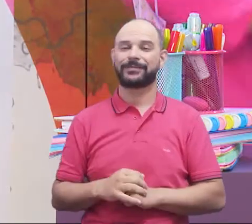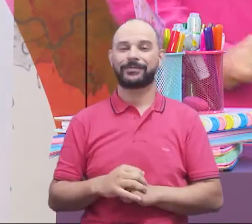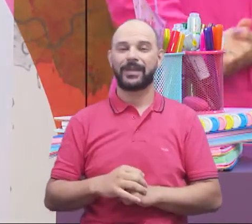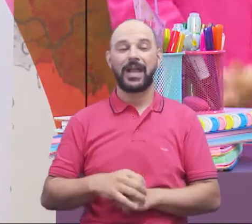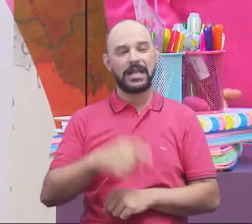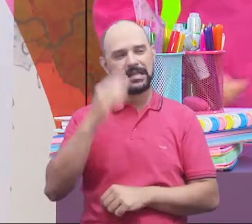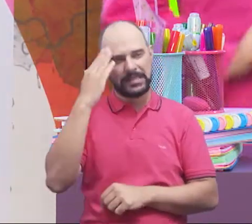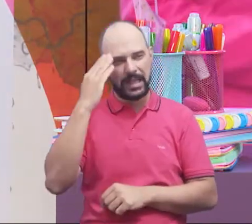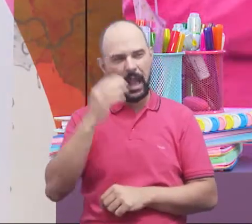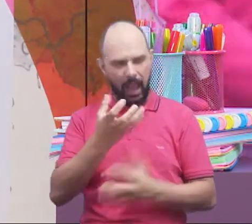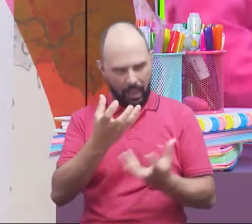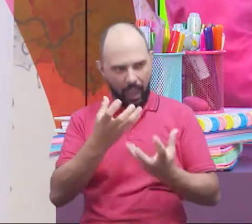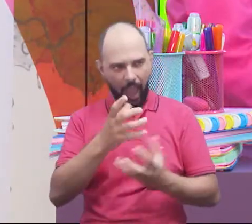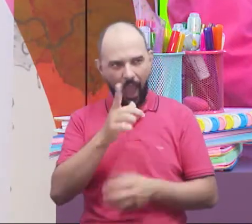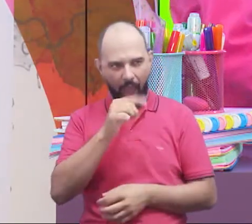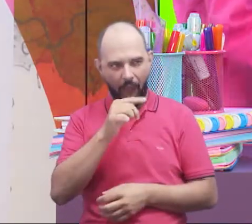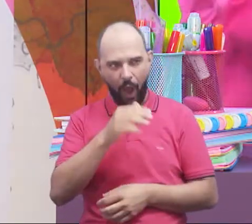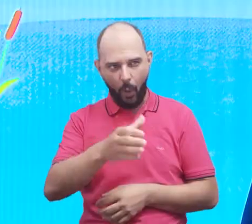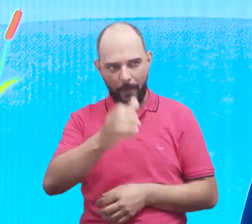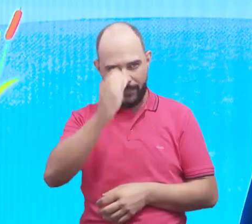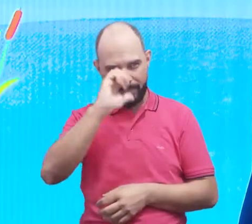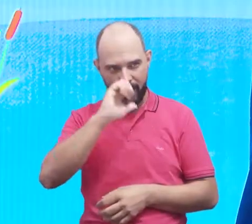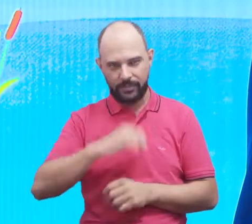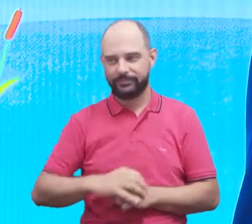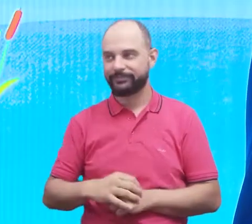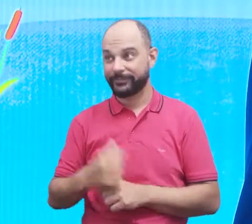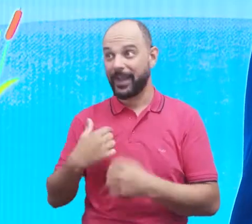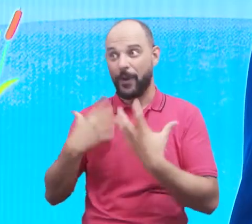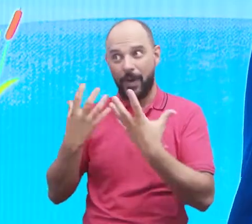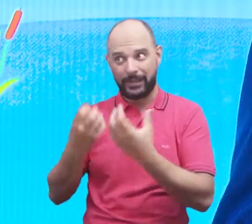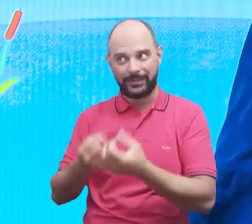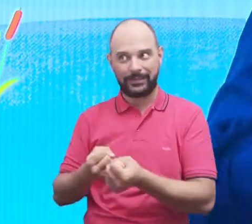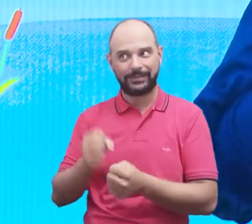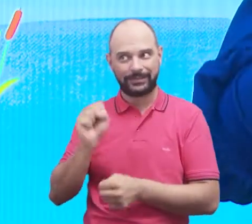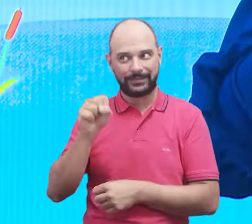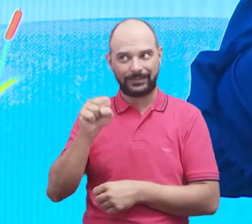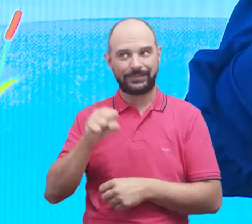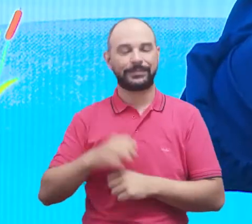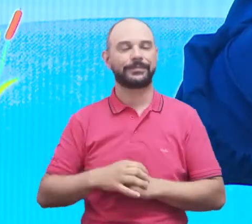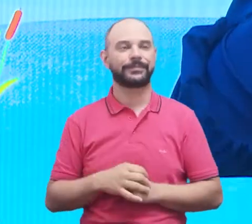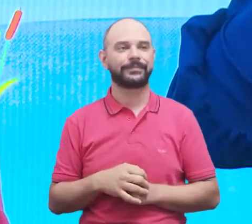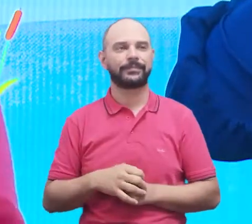Dona Chicória, a senhora quer um copo d'água? Quero sim.